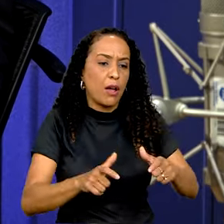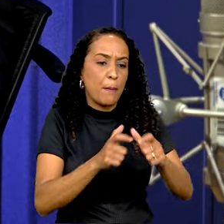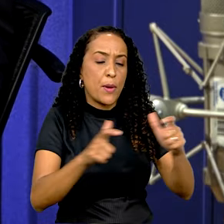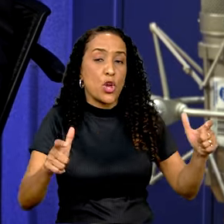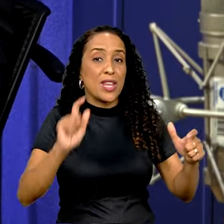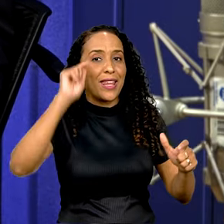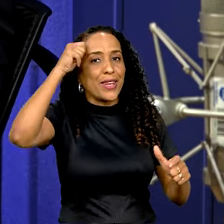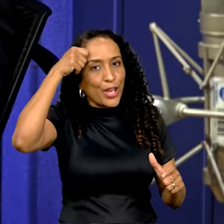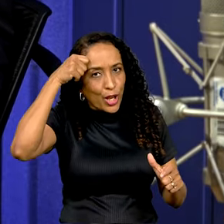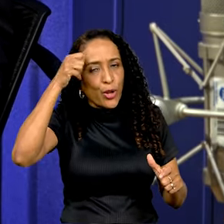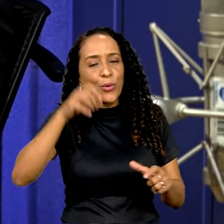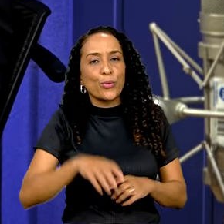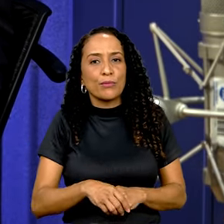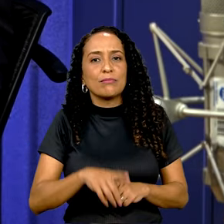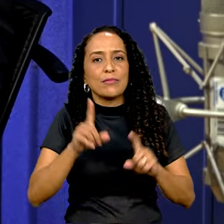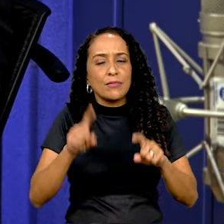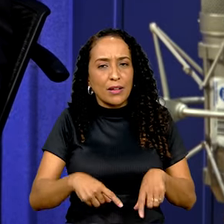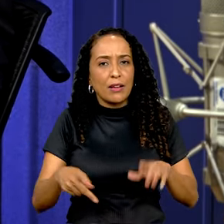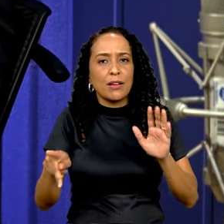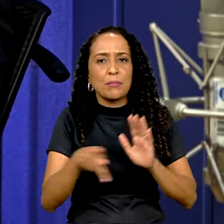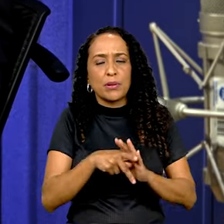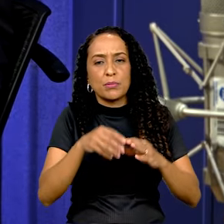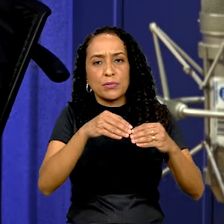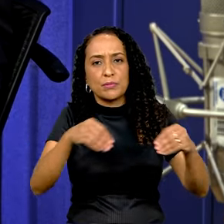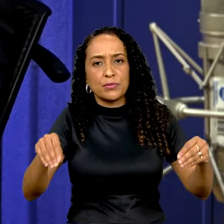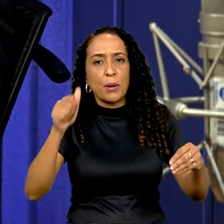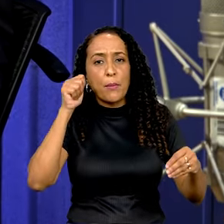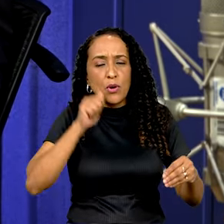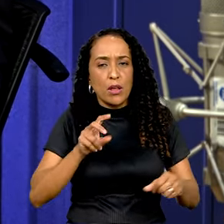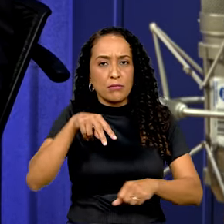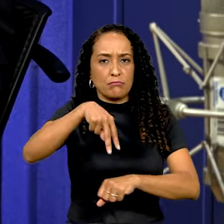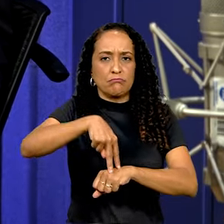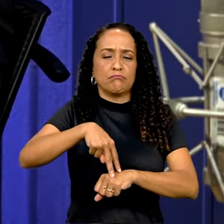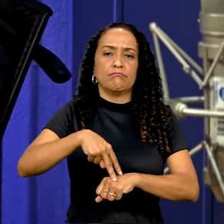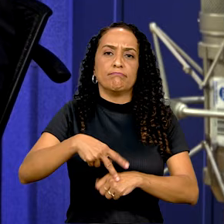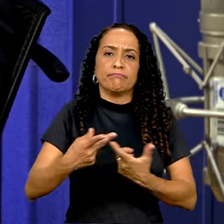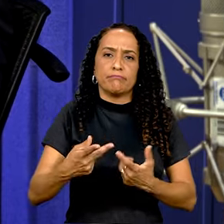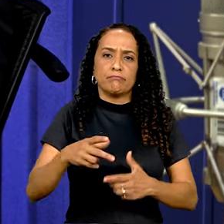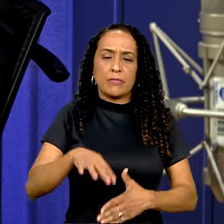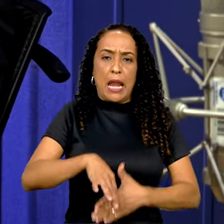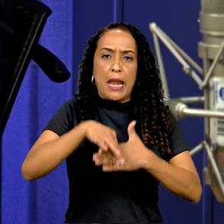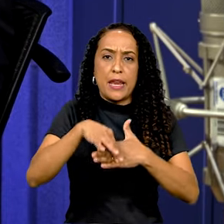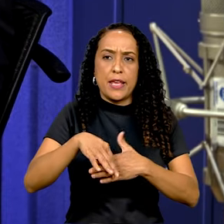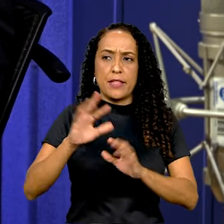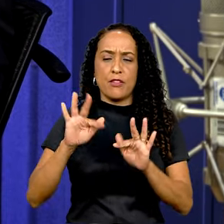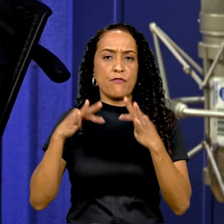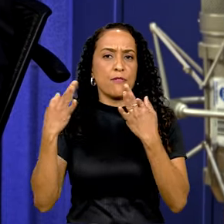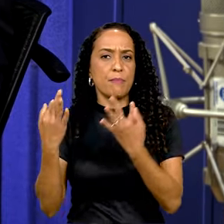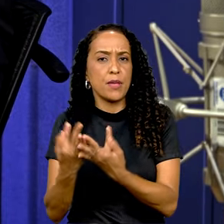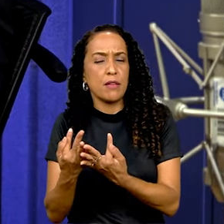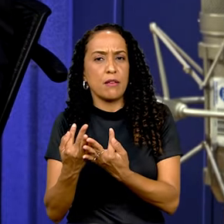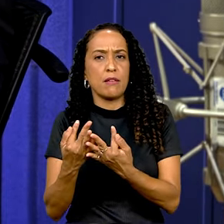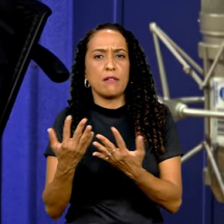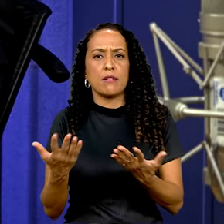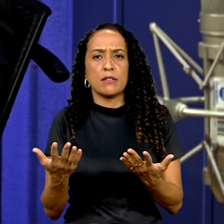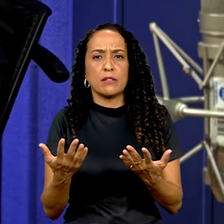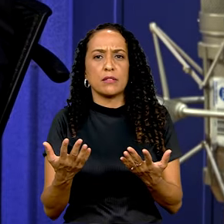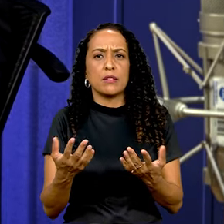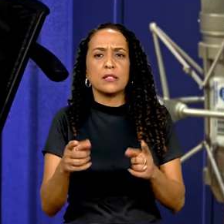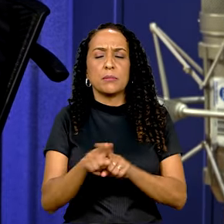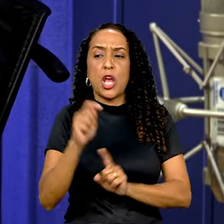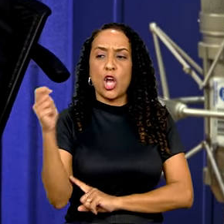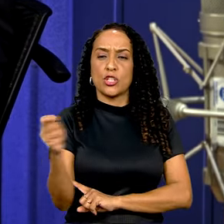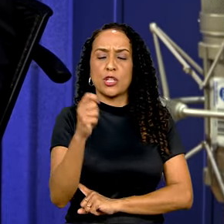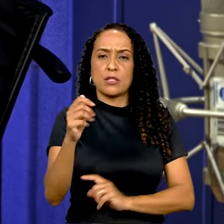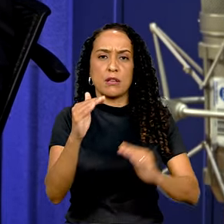majoritariamente negros e nesses territórios são majoritariamente as mulheres que estão ali na na chefe de família na na frente de